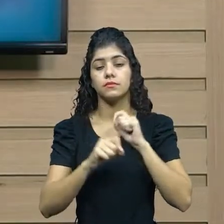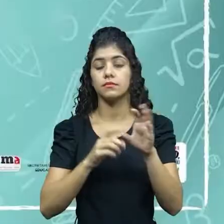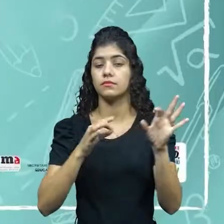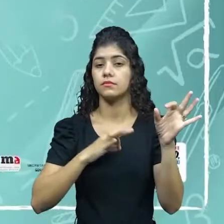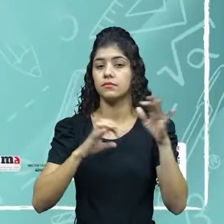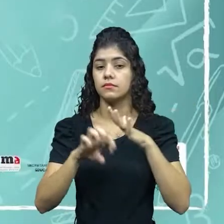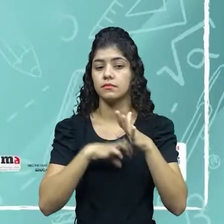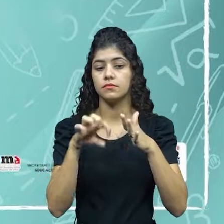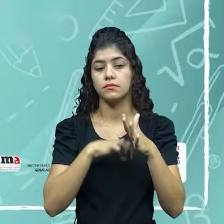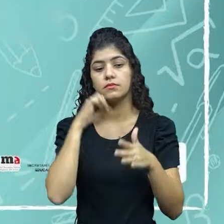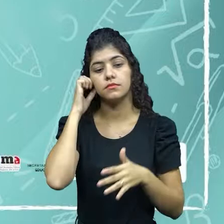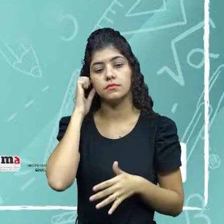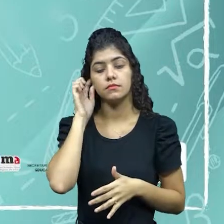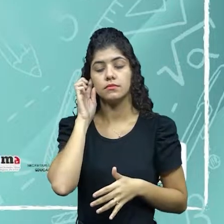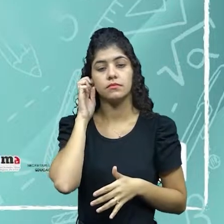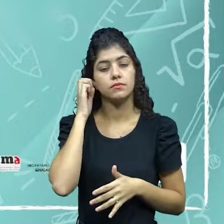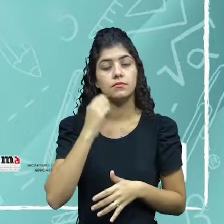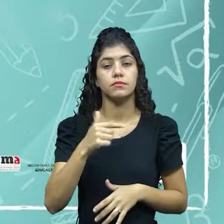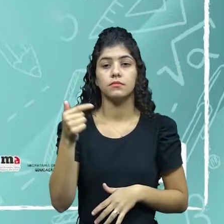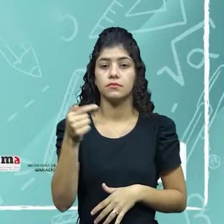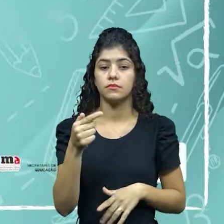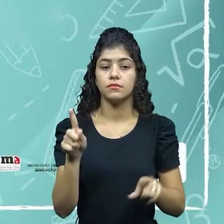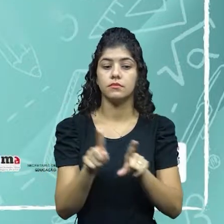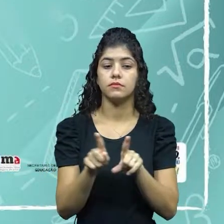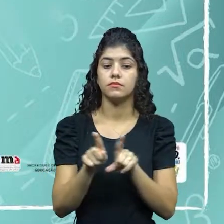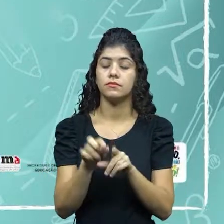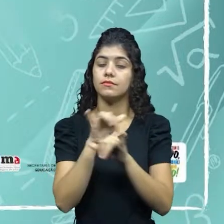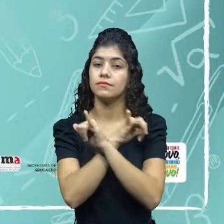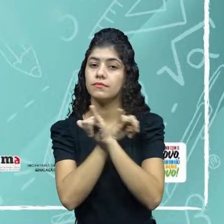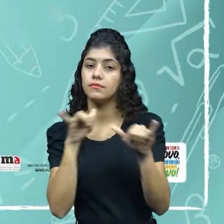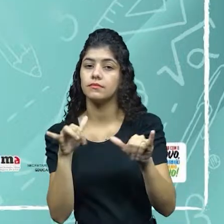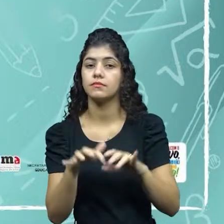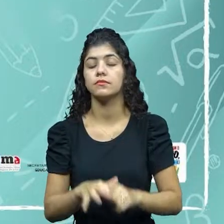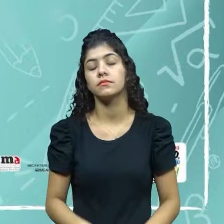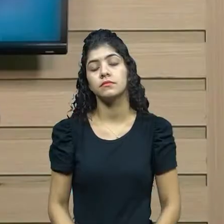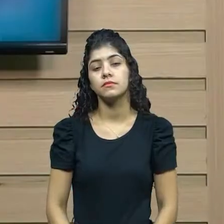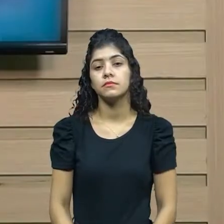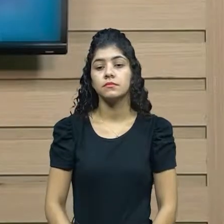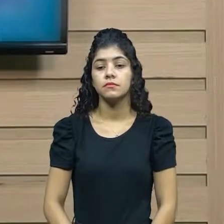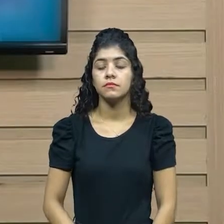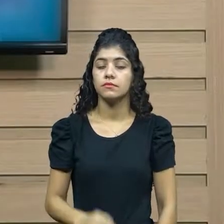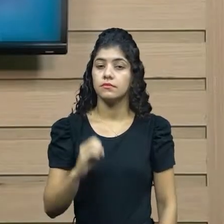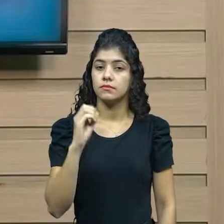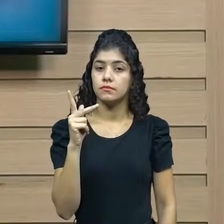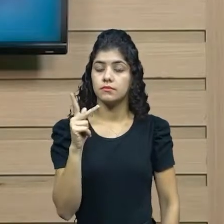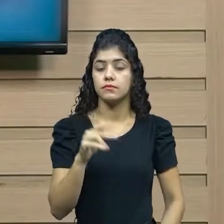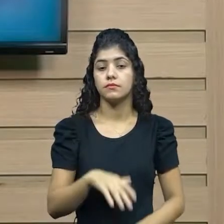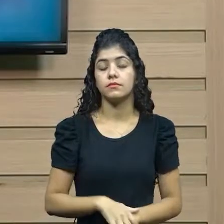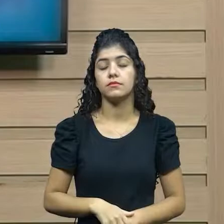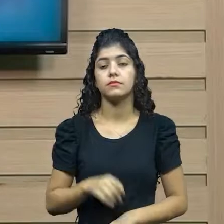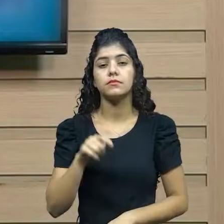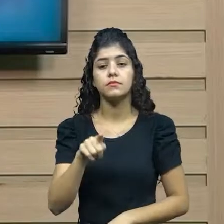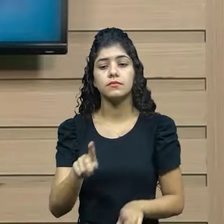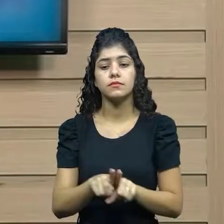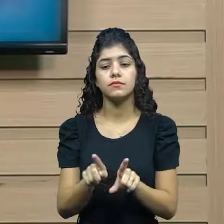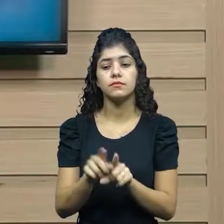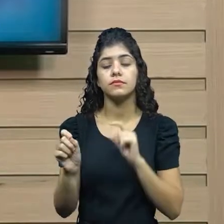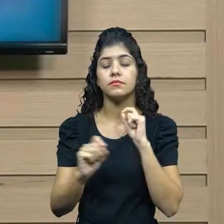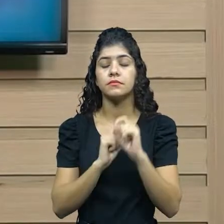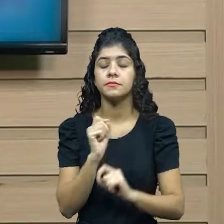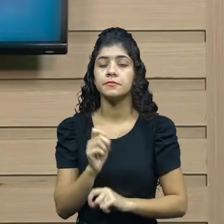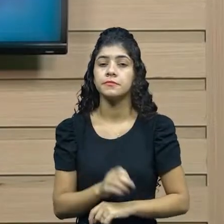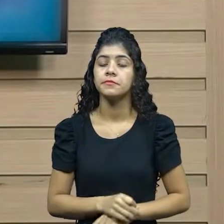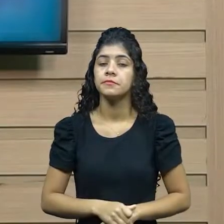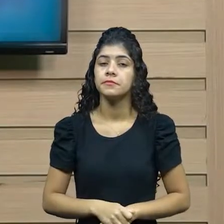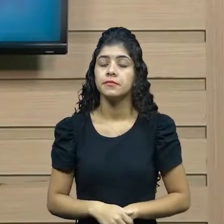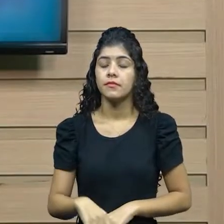organização. E o último é a marketing de informação, tá bom? Quando você